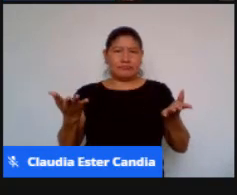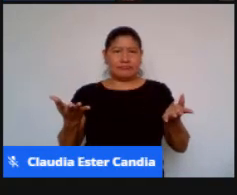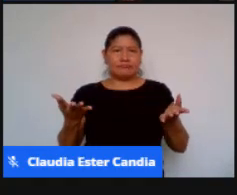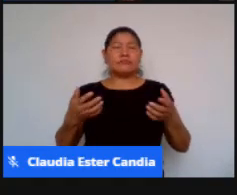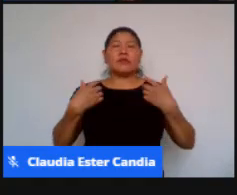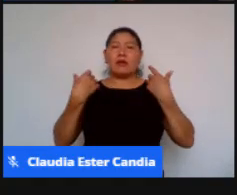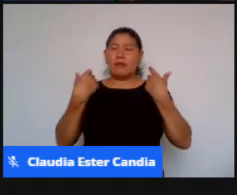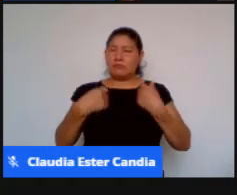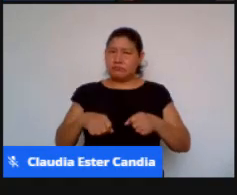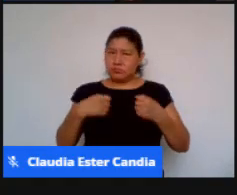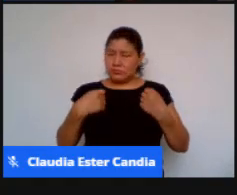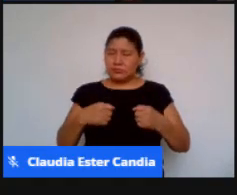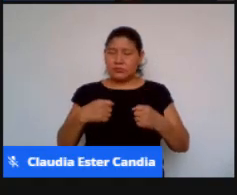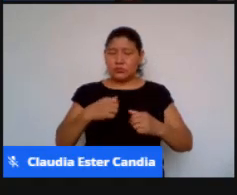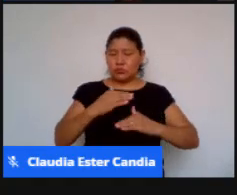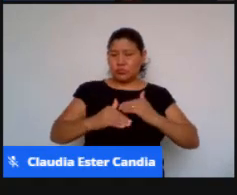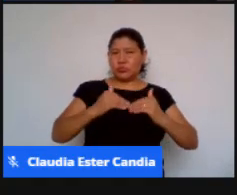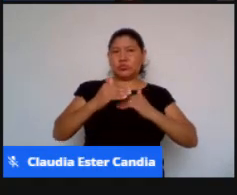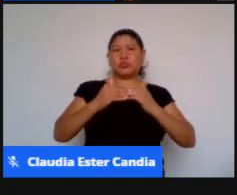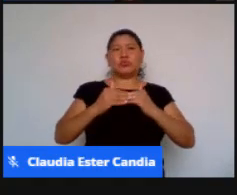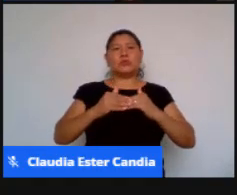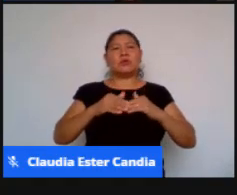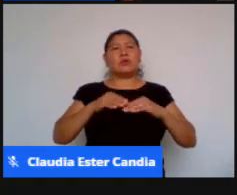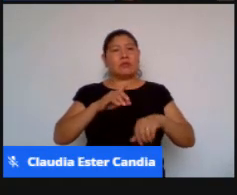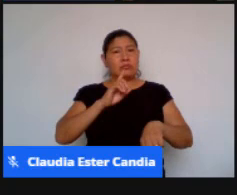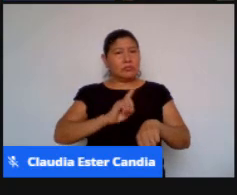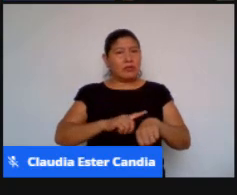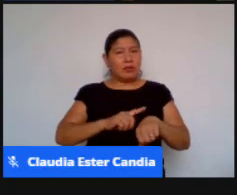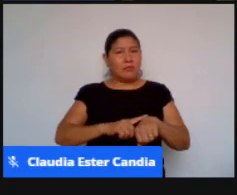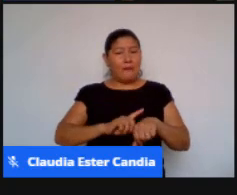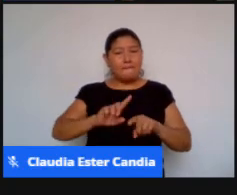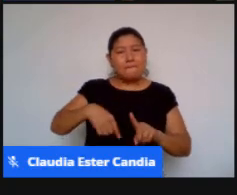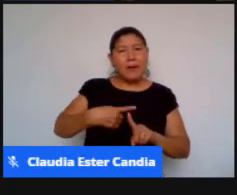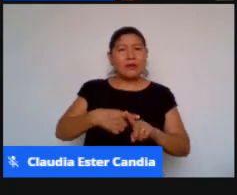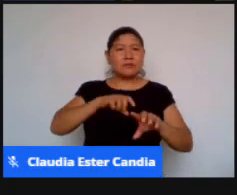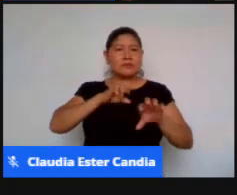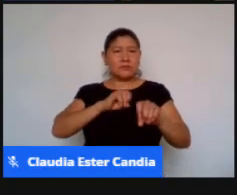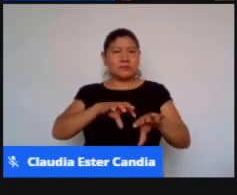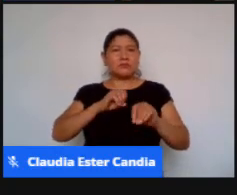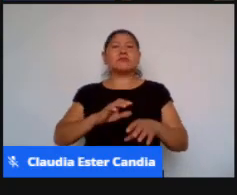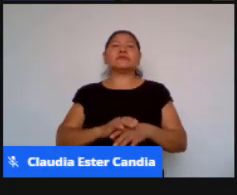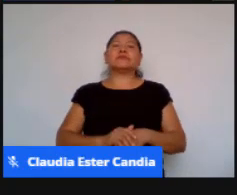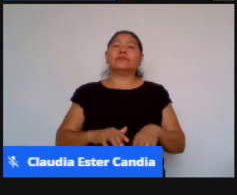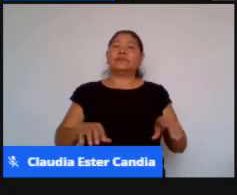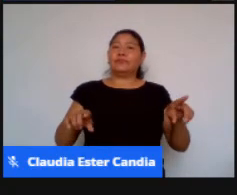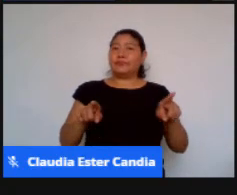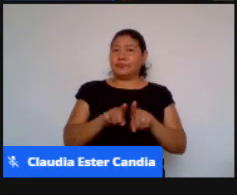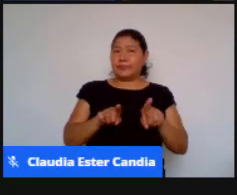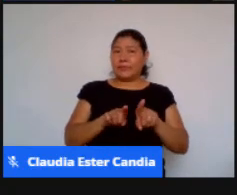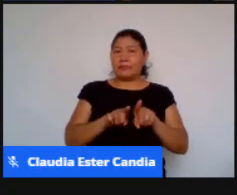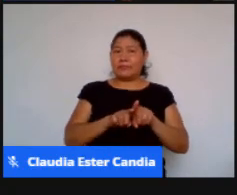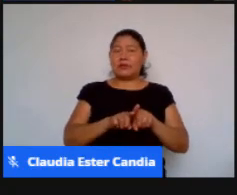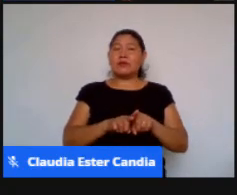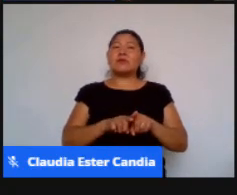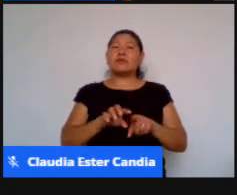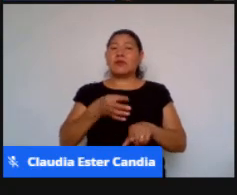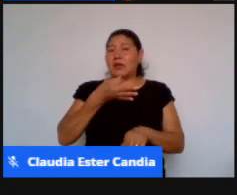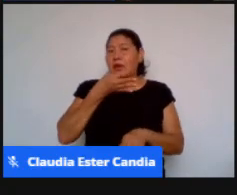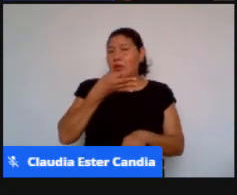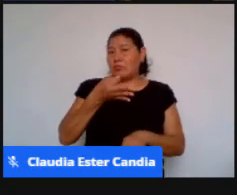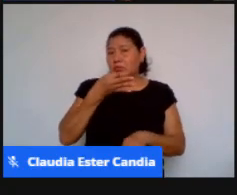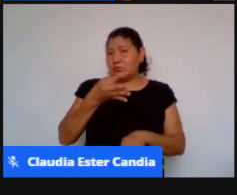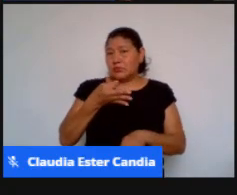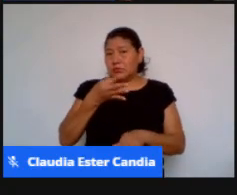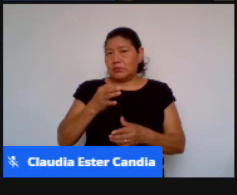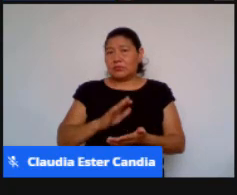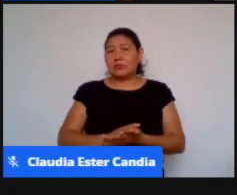muito maior. O outro quadrozinho são as recomendações, né? Então, que é a parte nova. Então, o que são